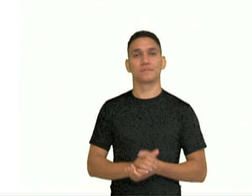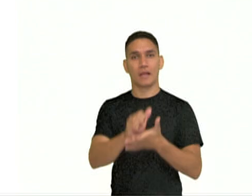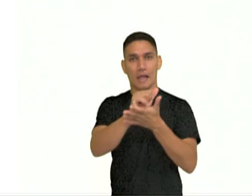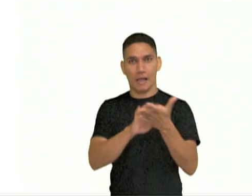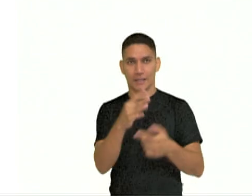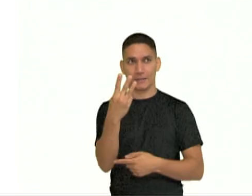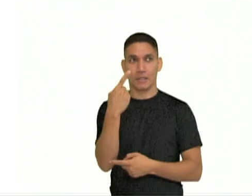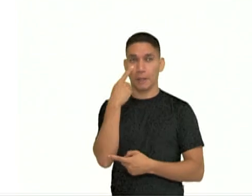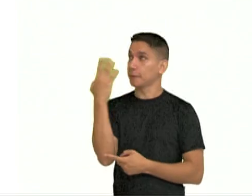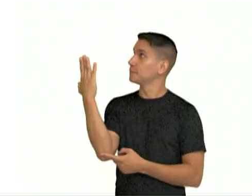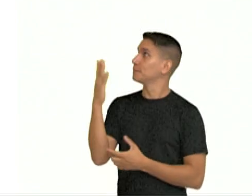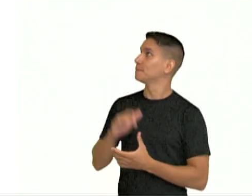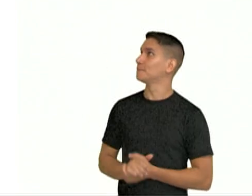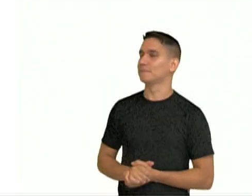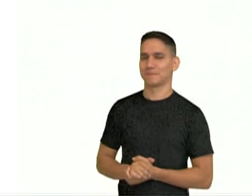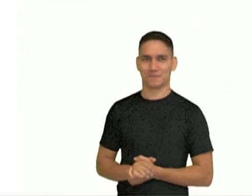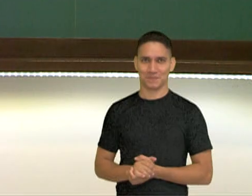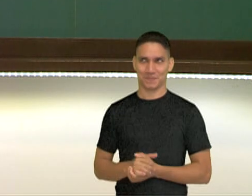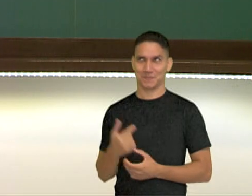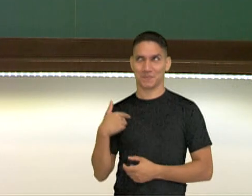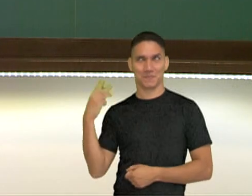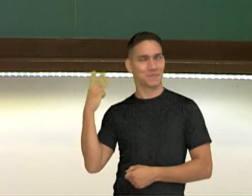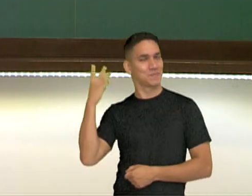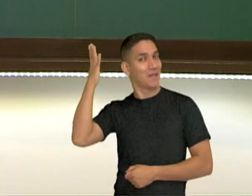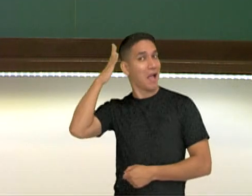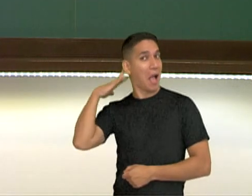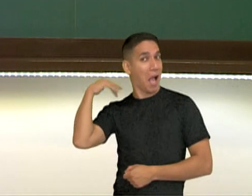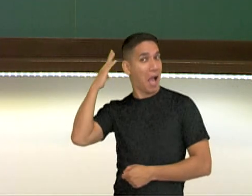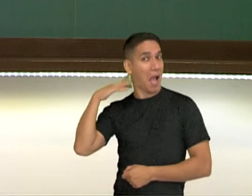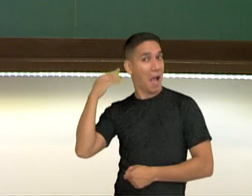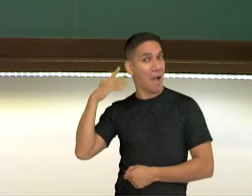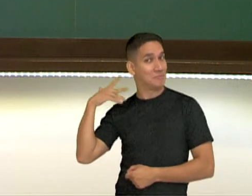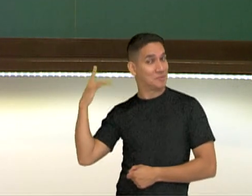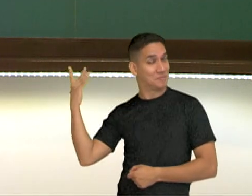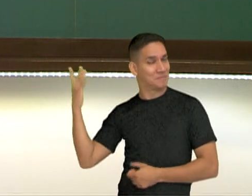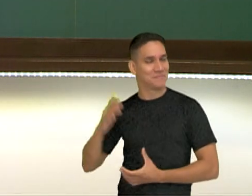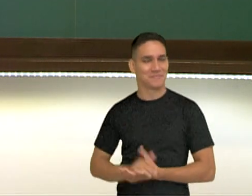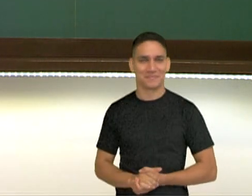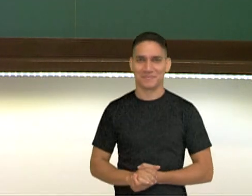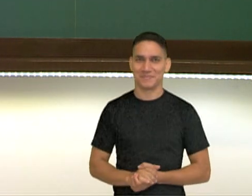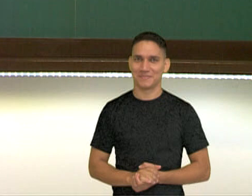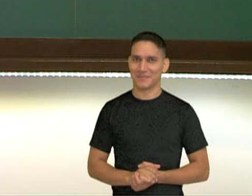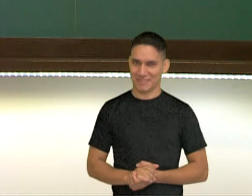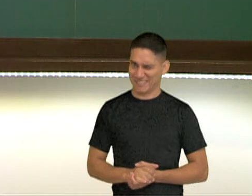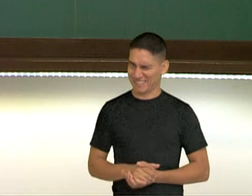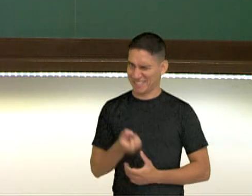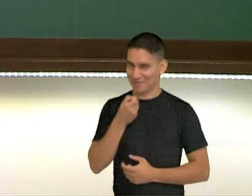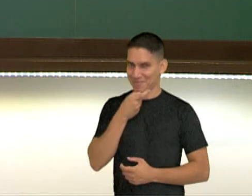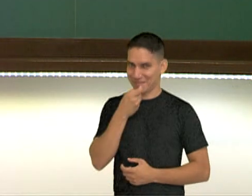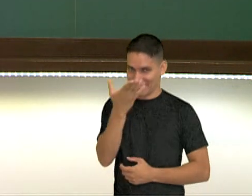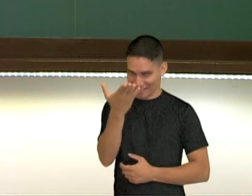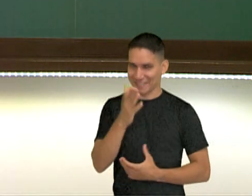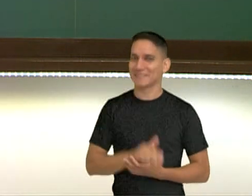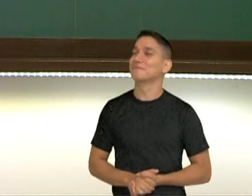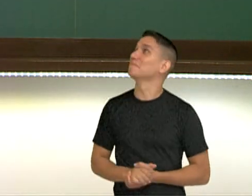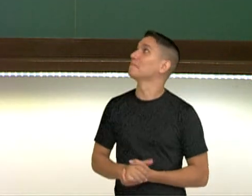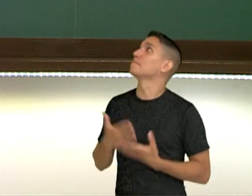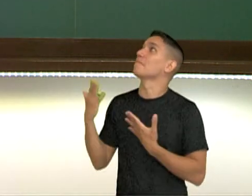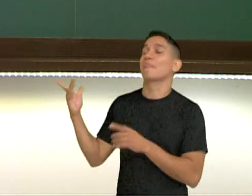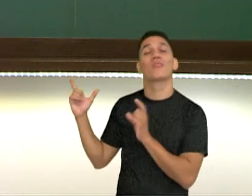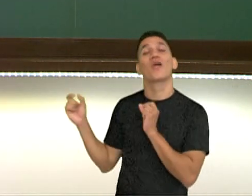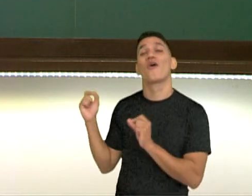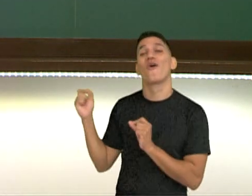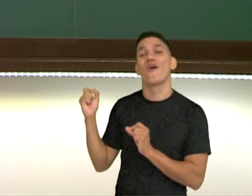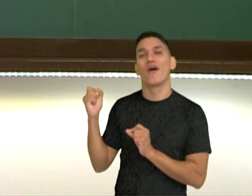Atividade 3, ó. Eu e eles, ó. Percebe a loirice? Deu risada aí, né? Então, olha só.